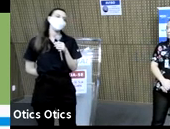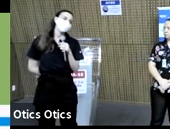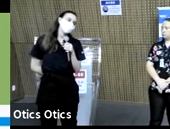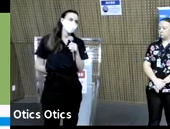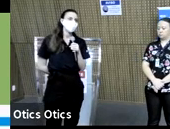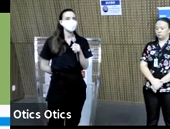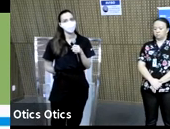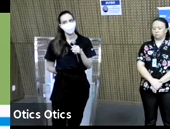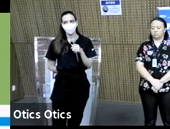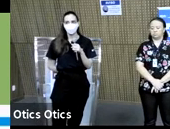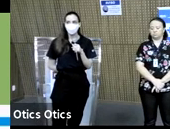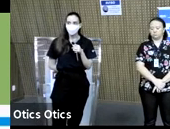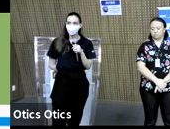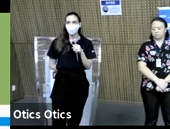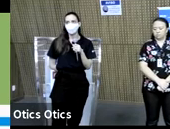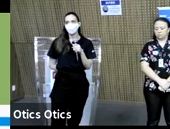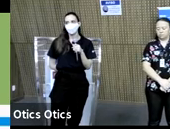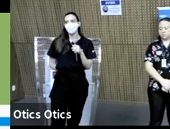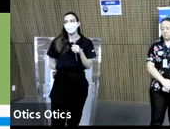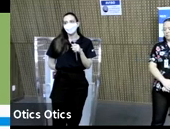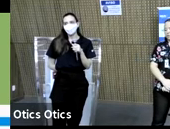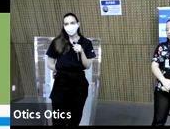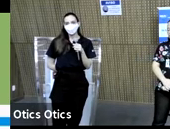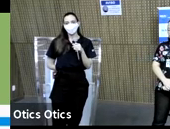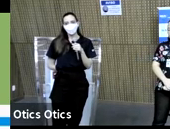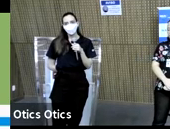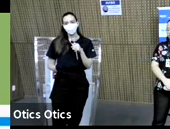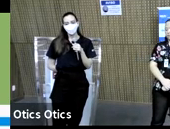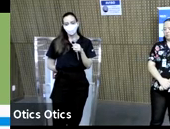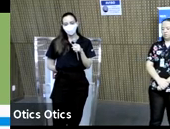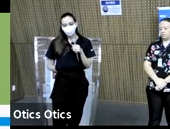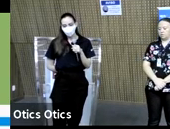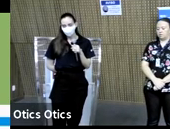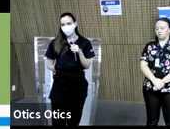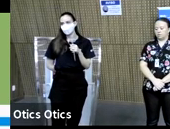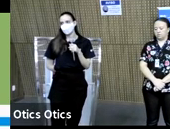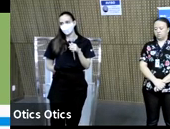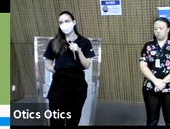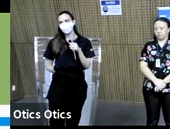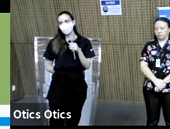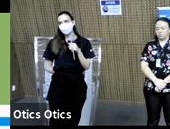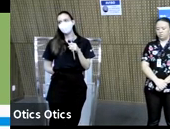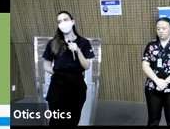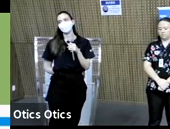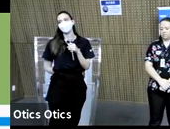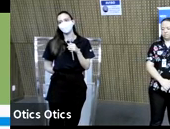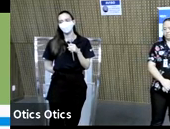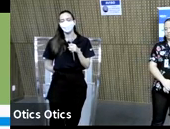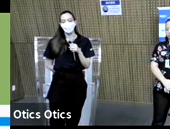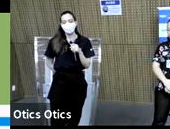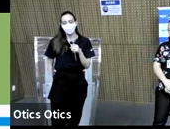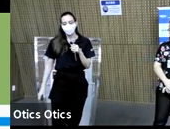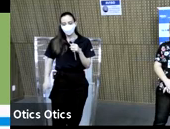que entrar em uma outra página, lançar todos os dados, e na rotina da unidade, que a gente sabe que é bem